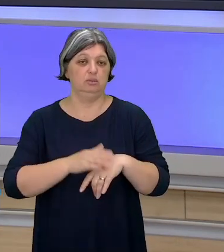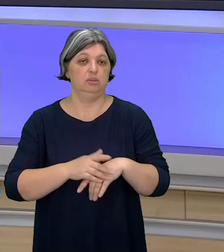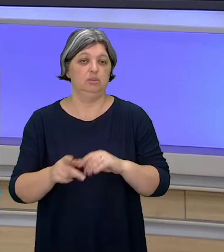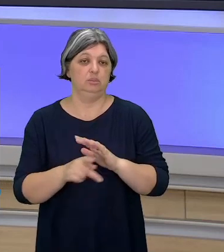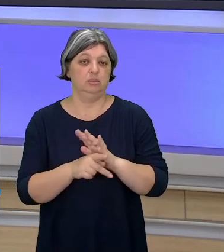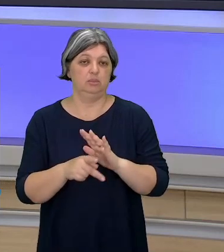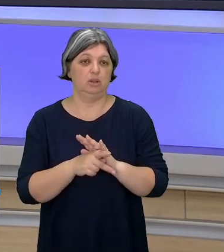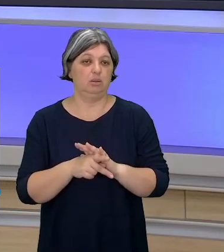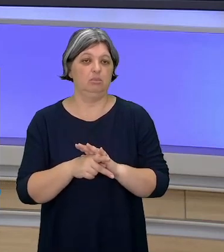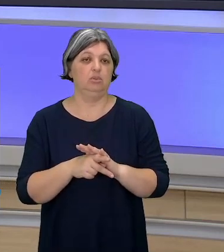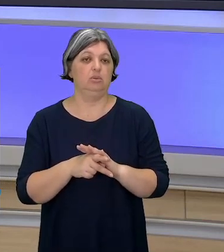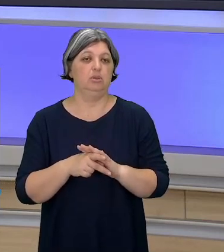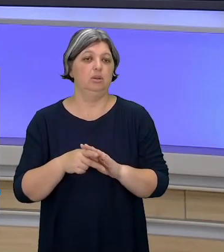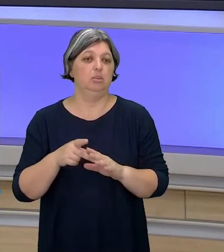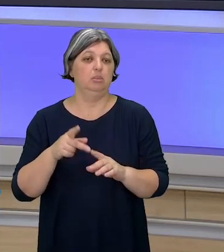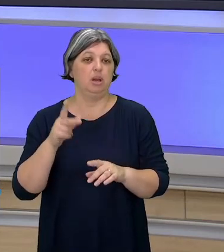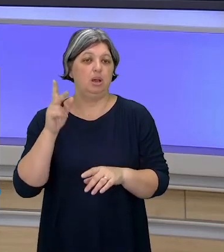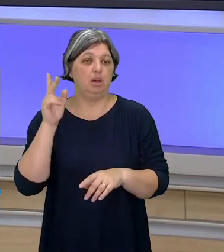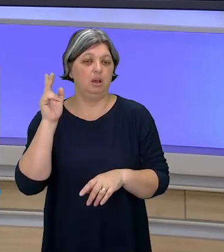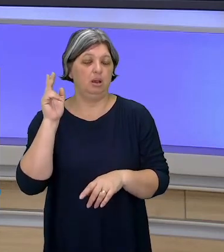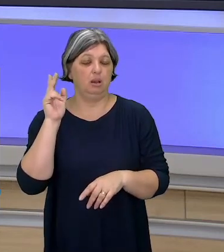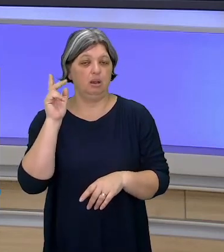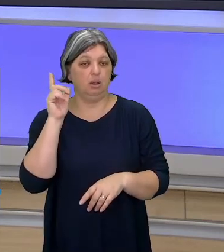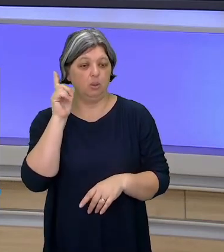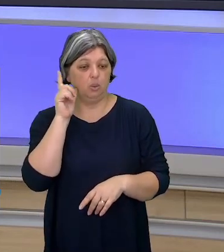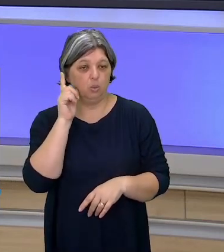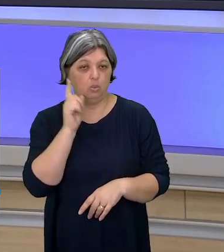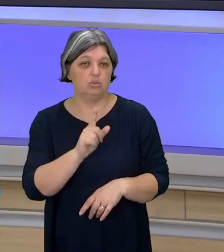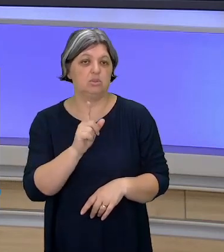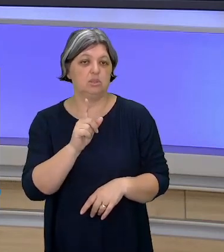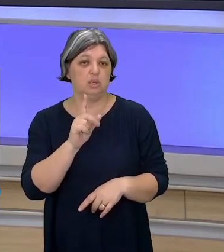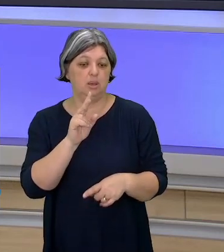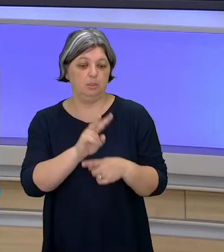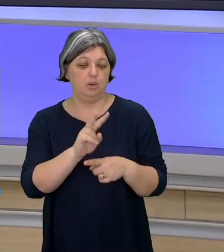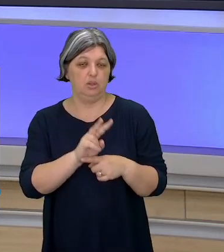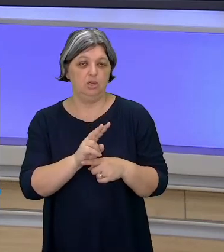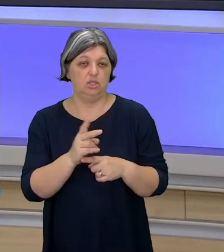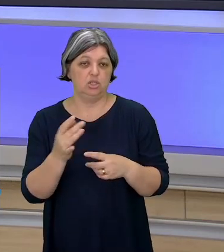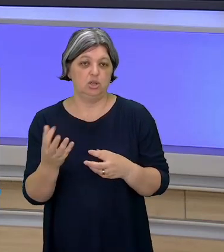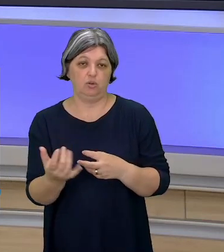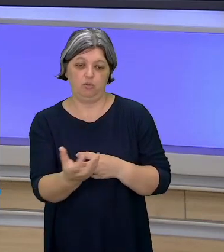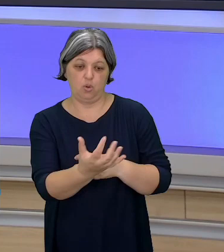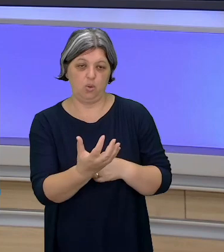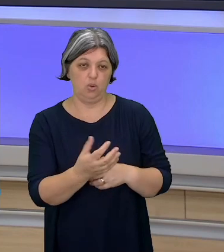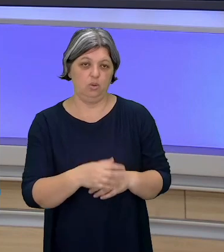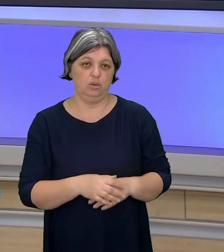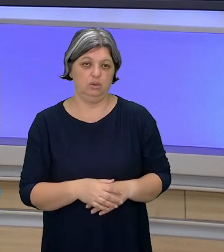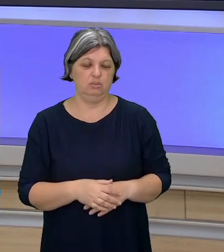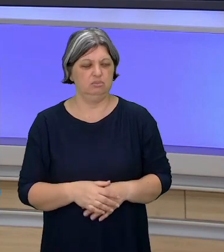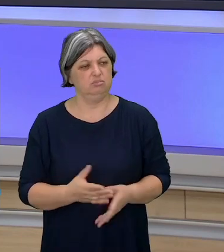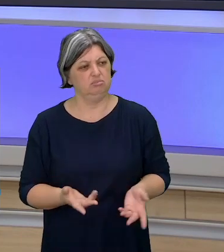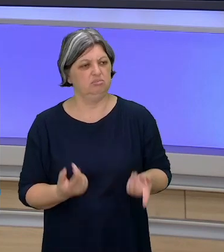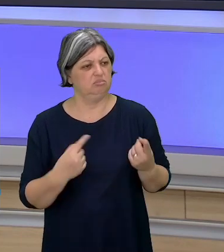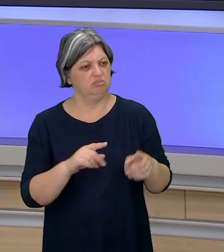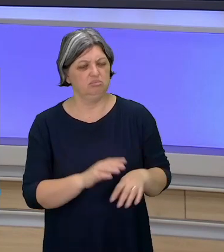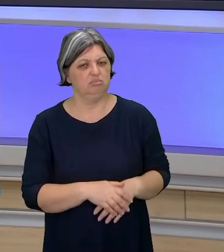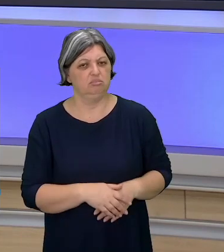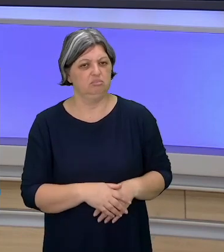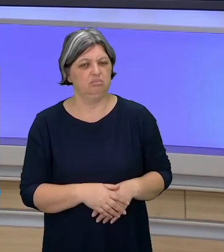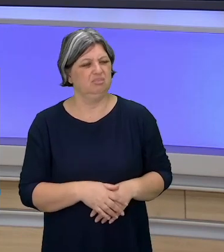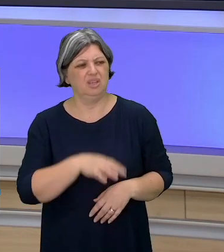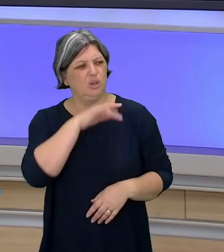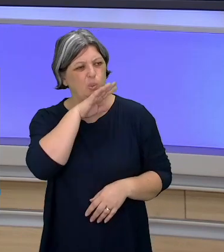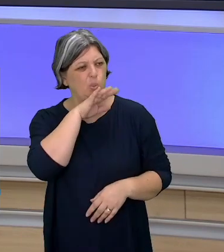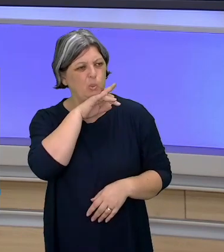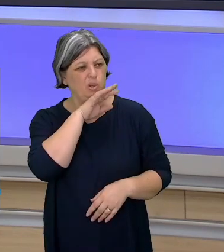ser resistente a fogo. E aí eu só chego para você, e eu só não conto essa parte, eu só chego e falo assim, mano, nem foi tão ruim